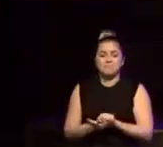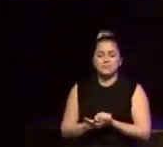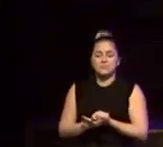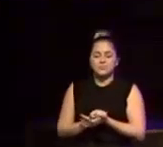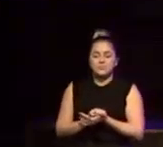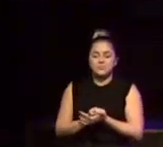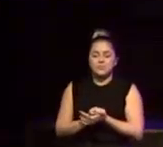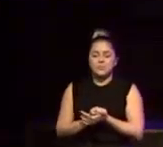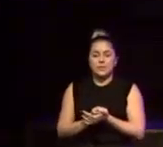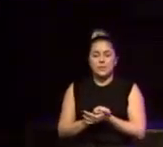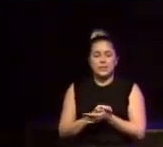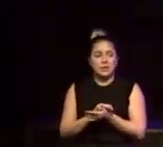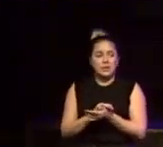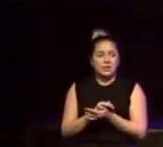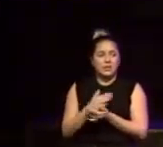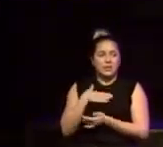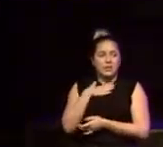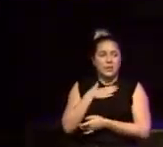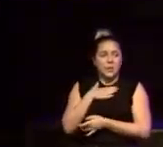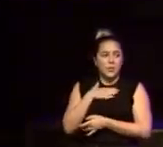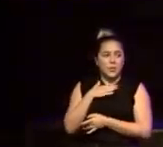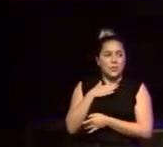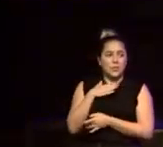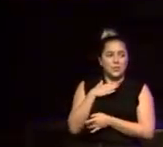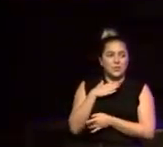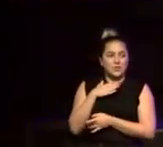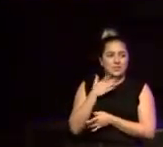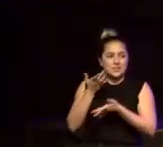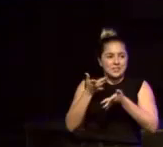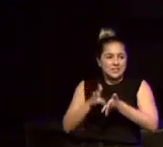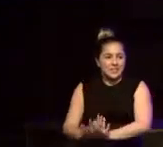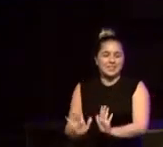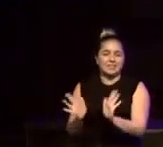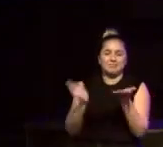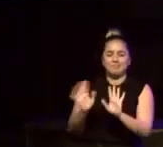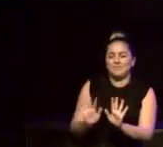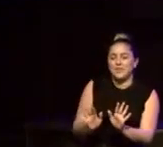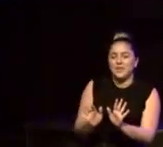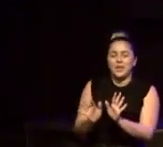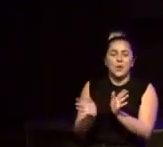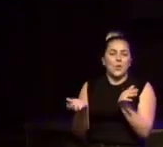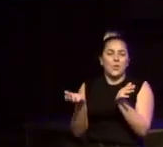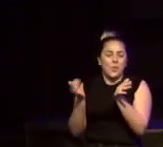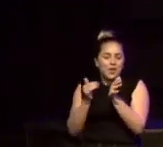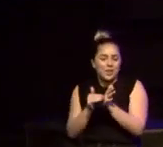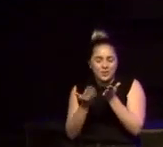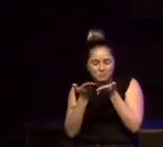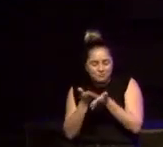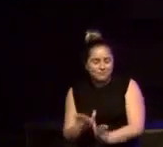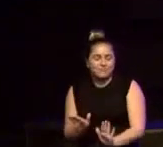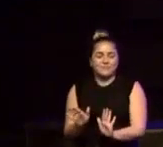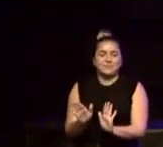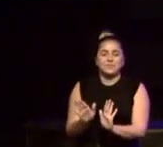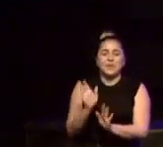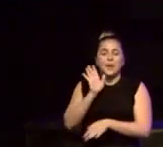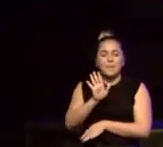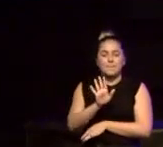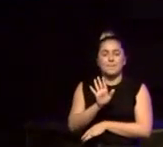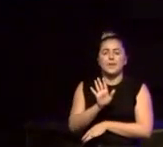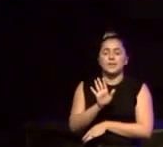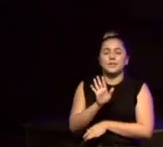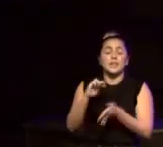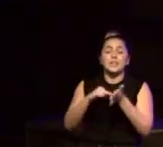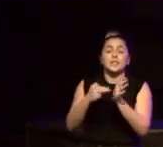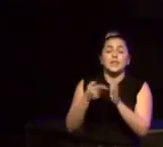vez em quando aparece alguém, ah, graças a Deus, fulano ainda está hoje na igreja, não, né? Ainda está com a gente lá. Tomara que fique até o final. Mas deixa eu te falar o que isso